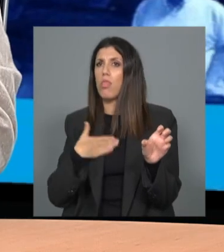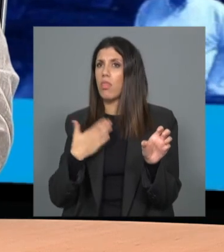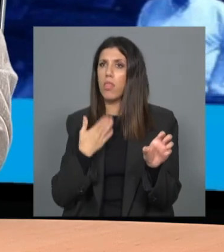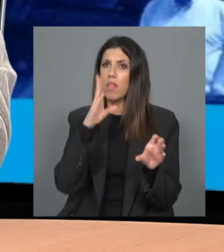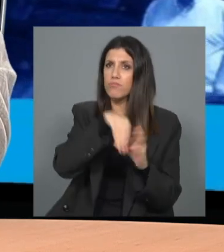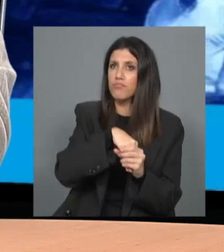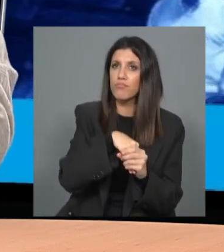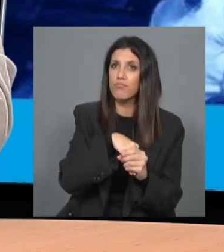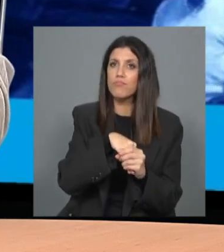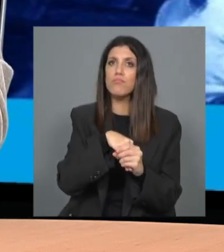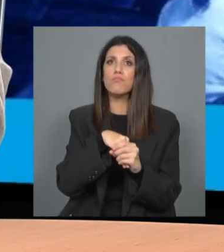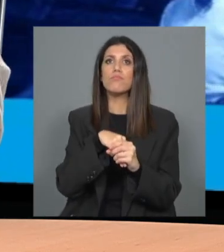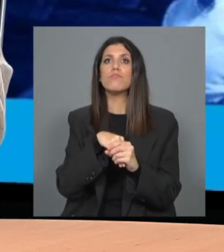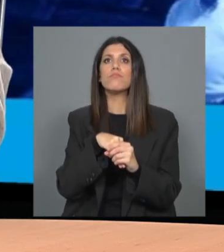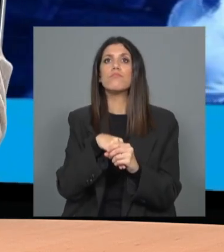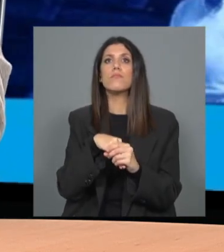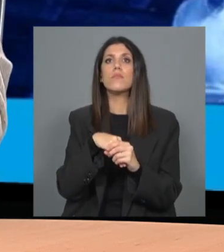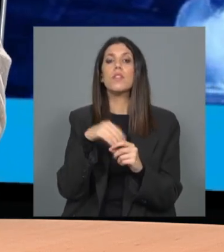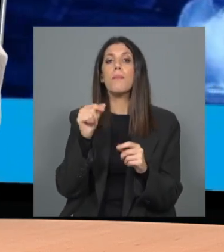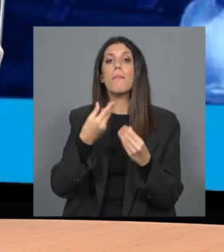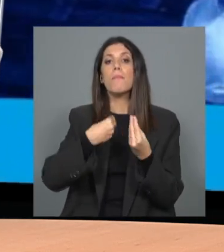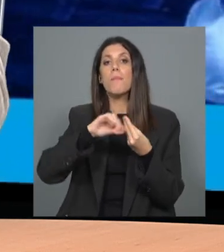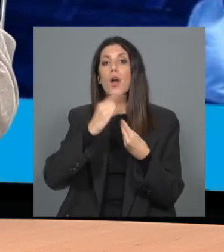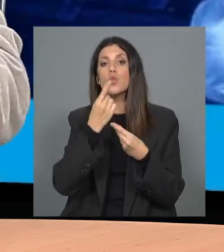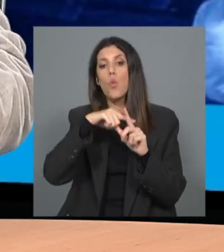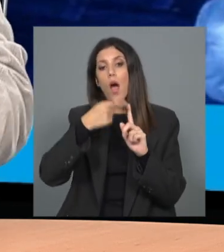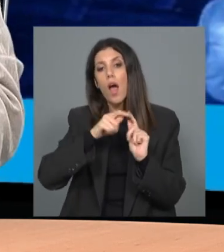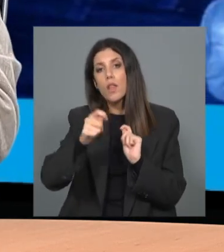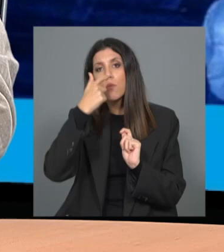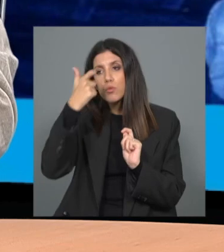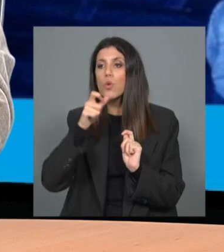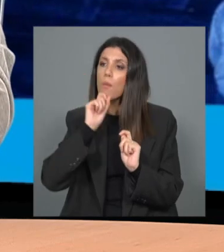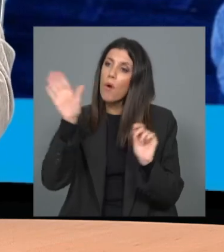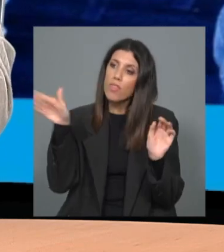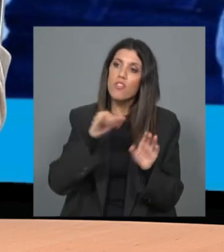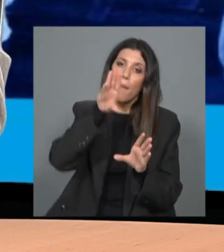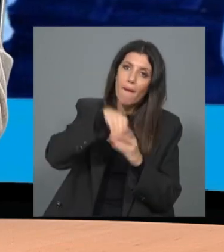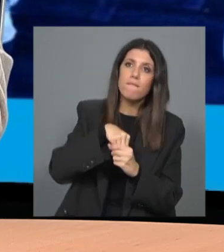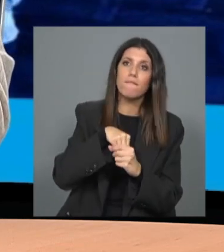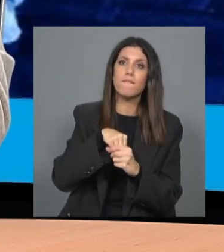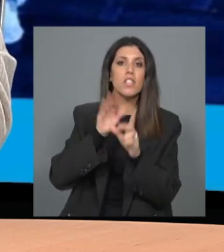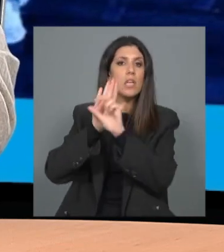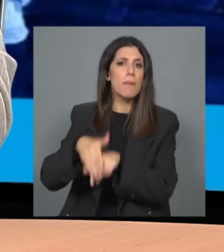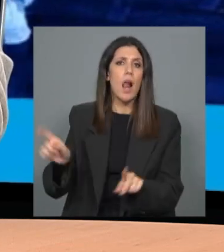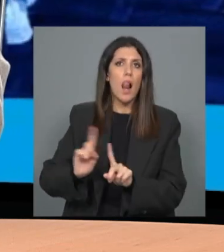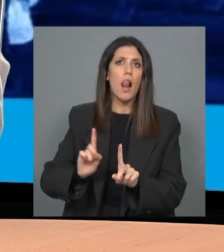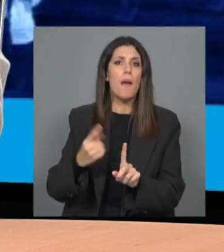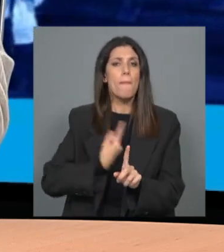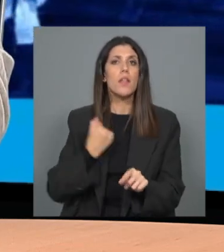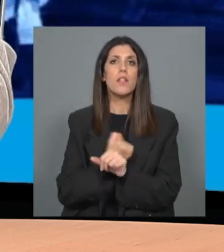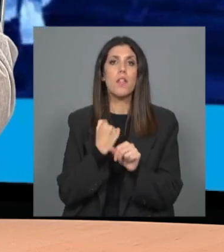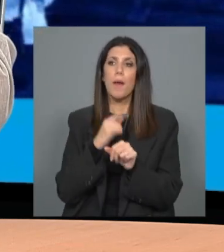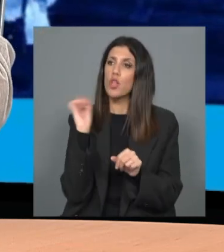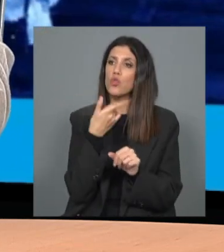ser convencida nesse período. Isso para mim é fundamental, não discriminar ninguém, nem é preciso que o trabalho seja feito efetivamente por